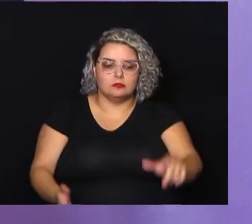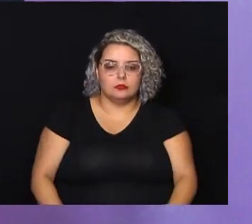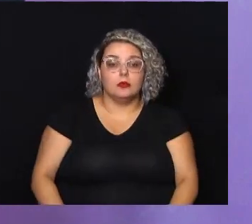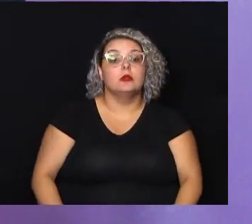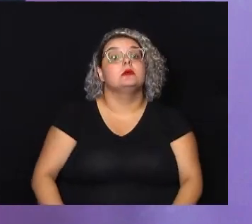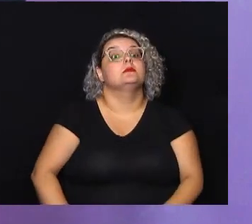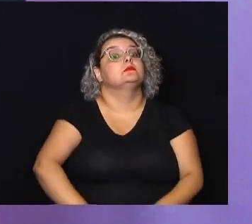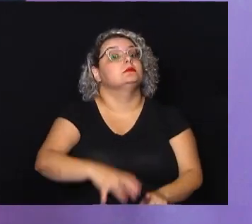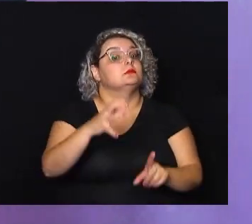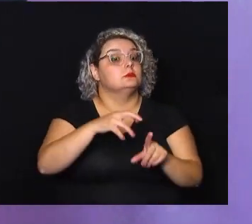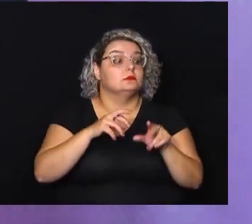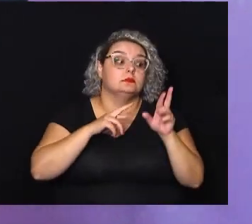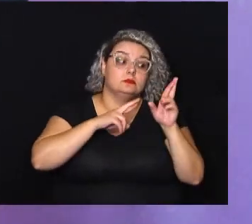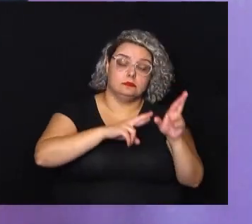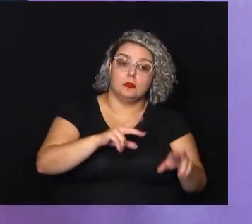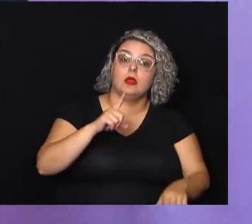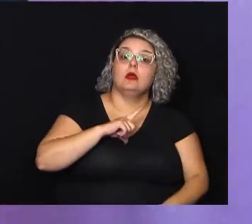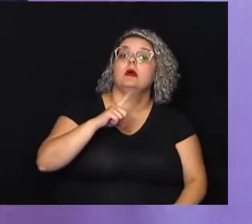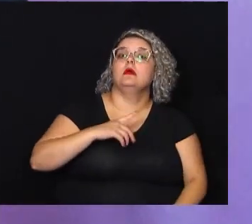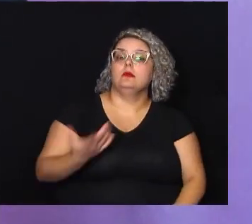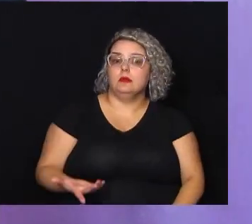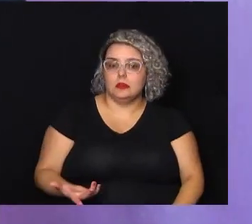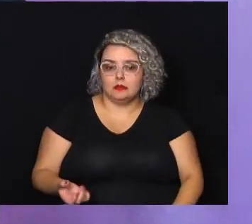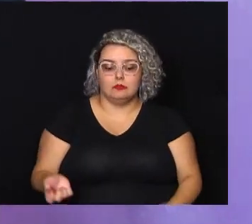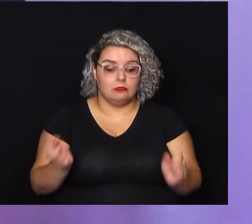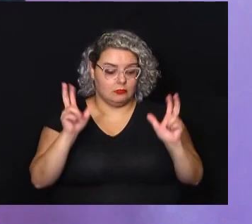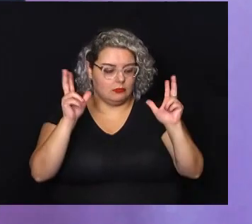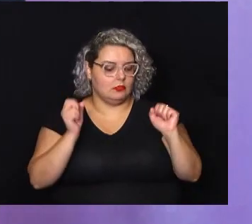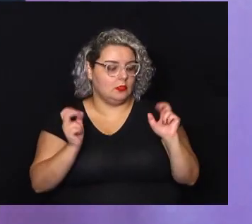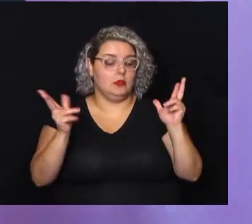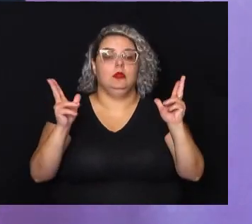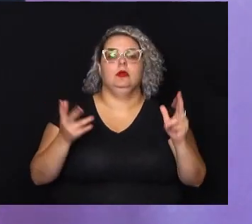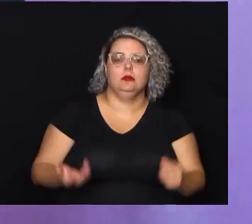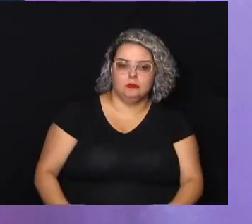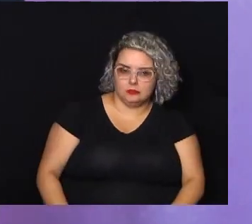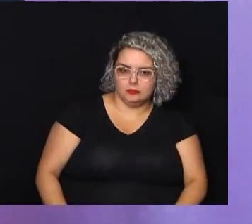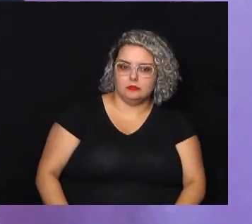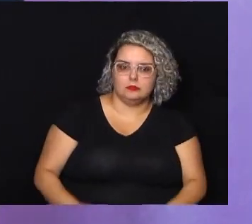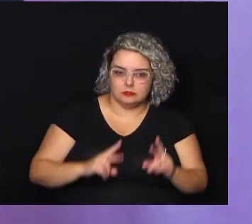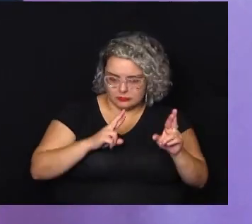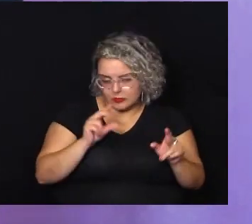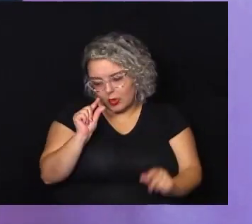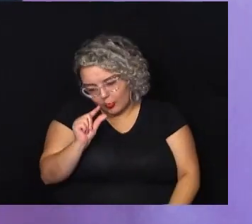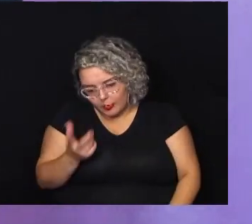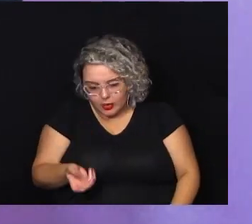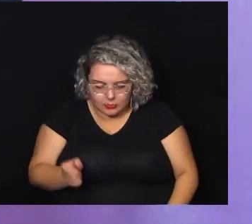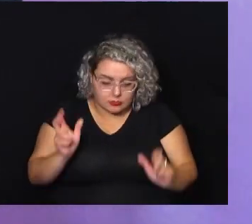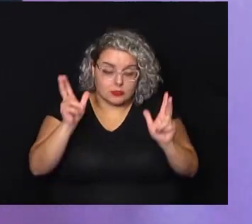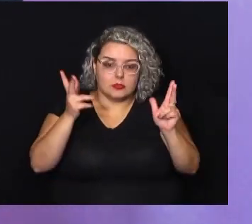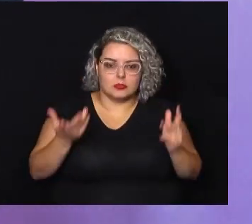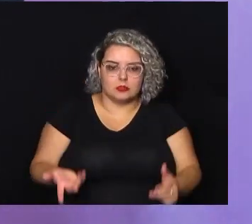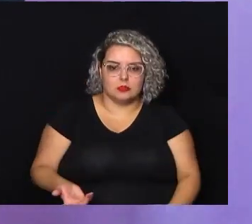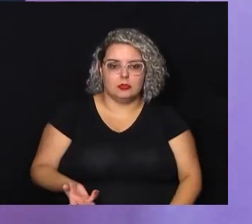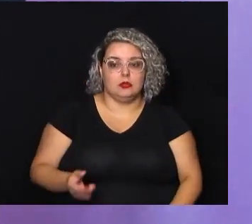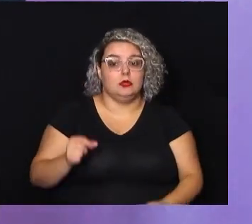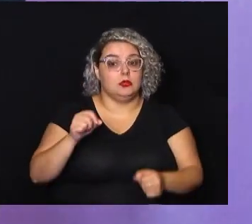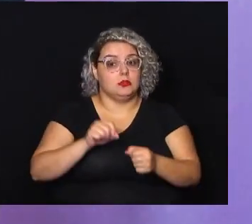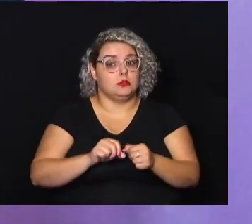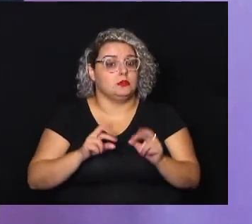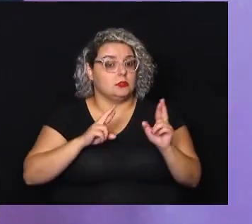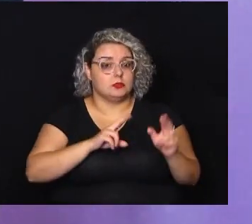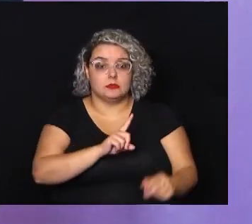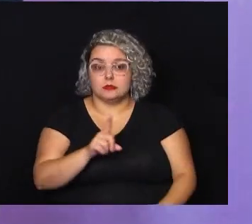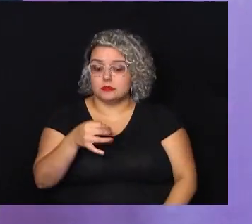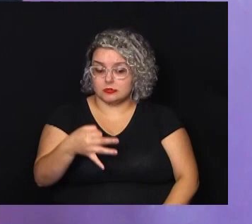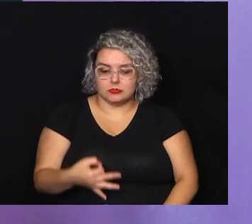que também vai interferir na fragmentação do sono, vai gerar os micros despertares que a gente estava comentando,